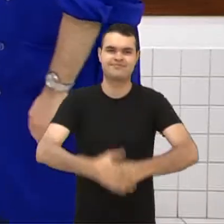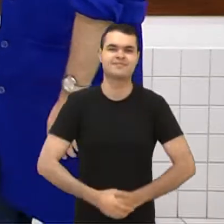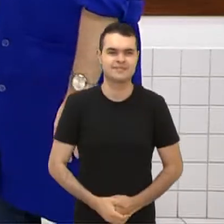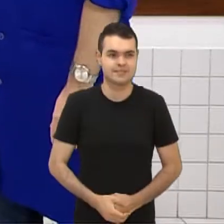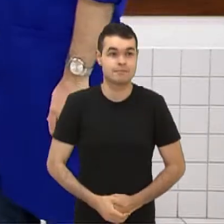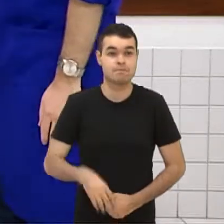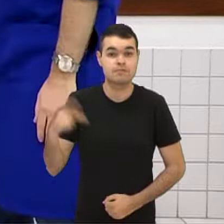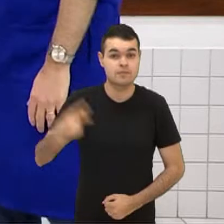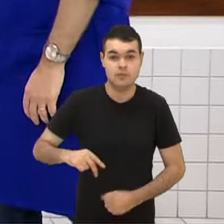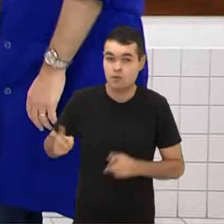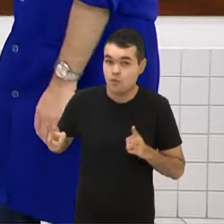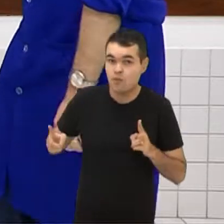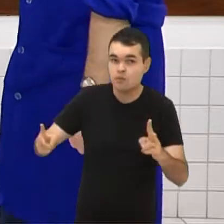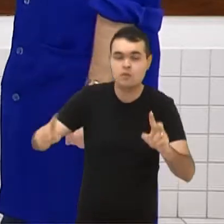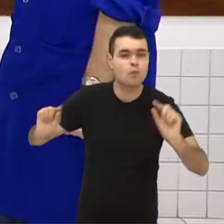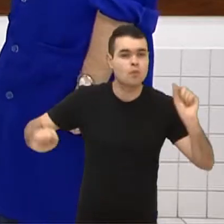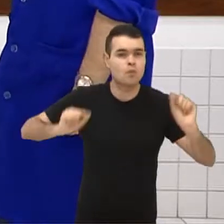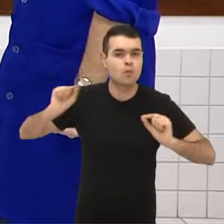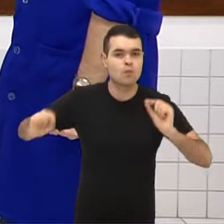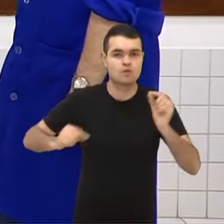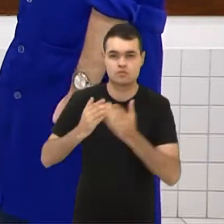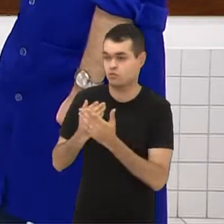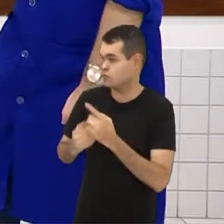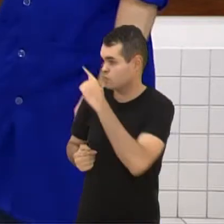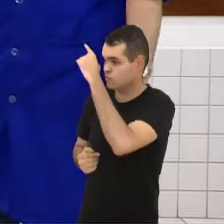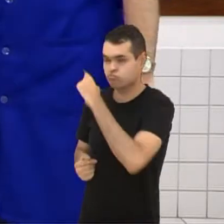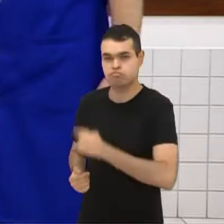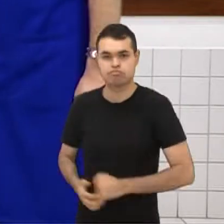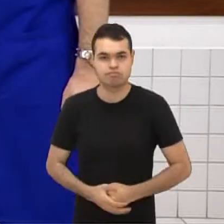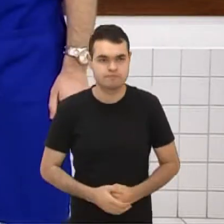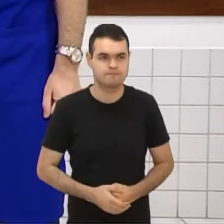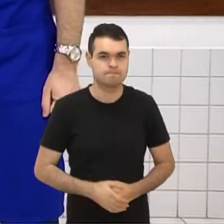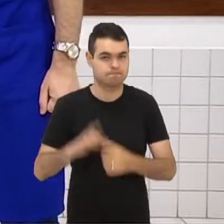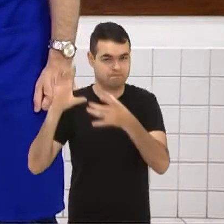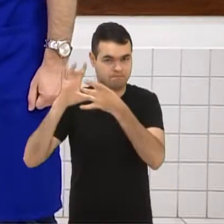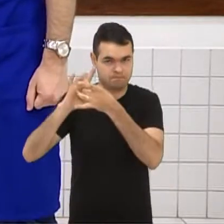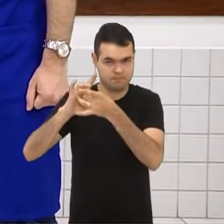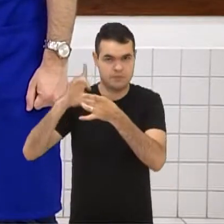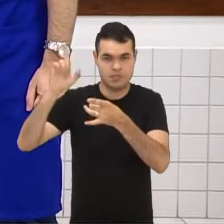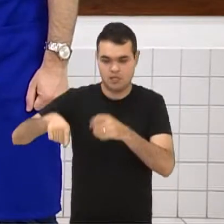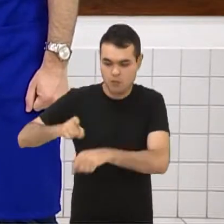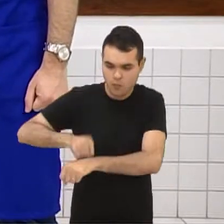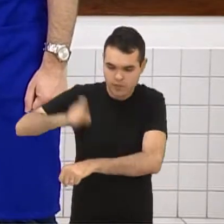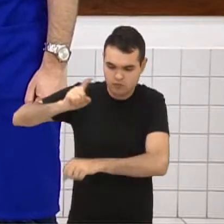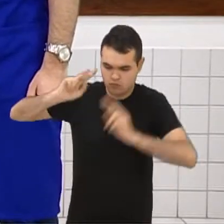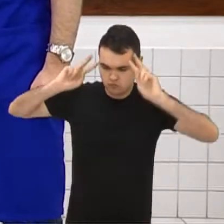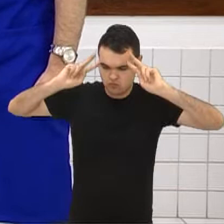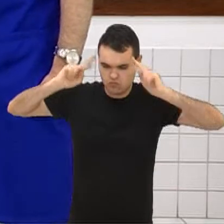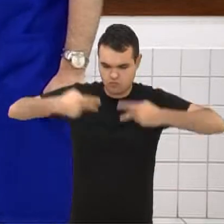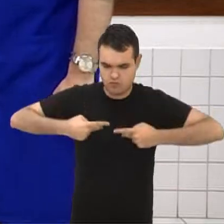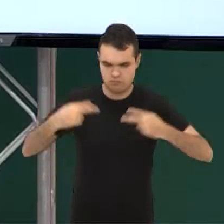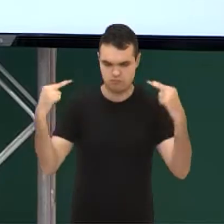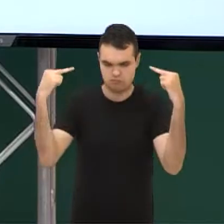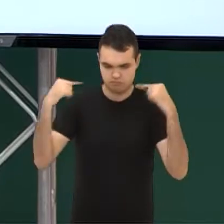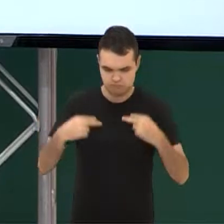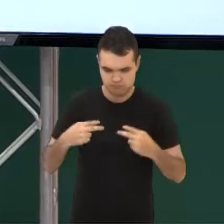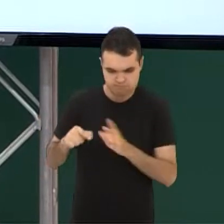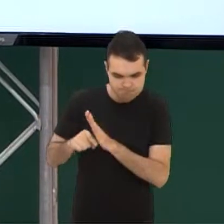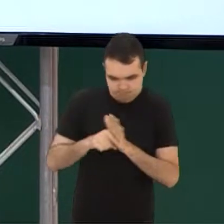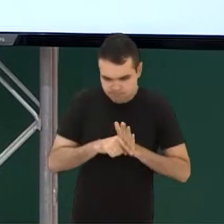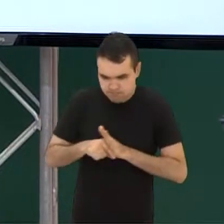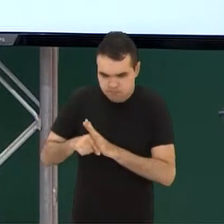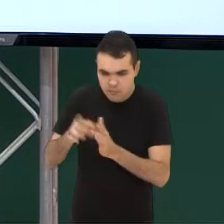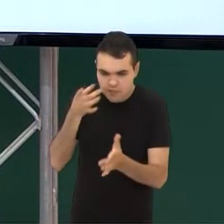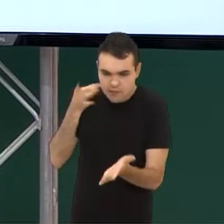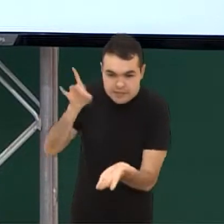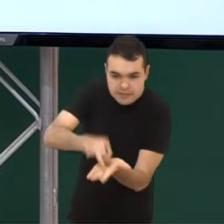lá, professor, o que mais que a gente tem hoje aí para a gente estudar? Então, partindo desse pressuposto, que a partir do momento que o ser humano se voltou, né, realmente para a